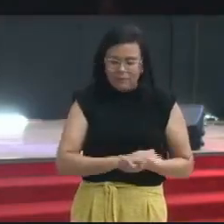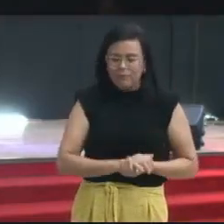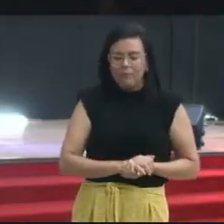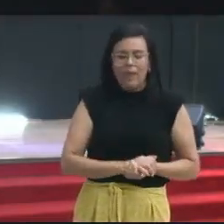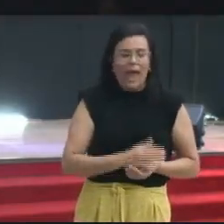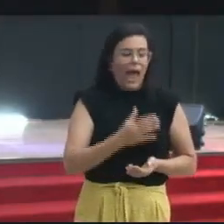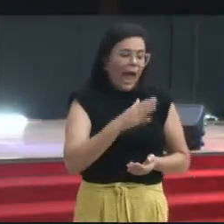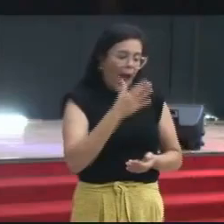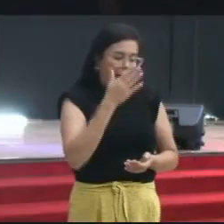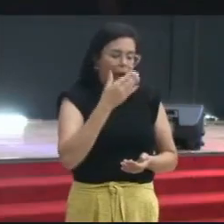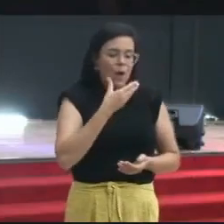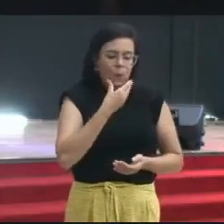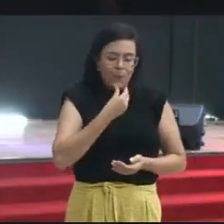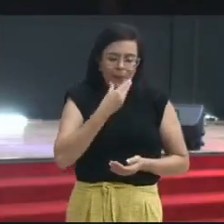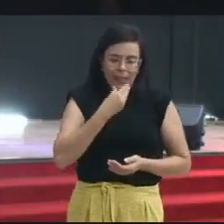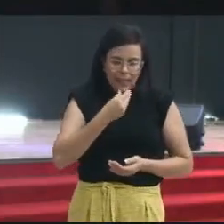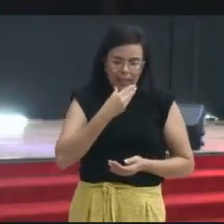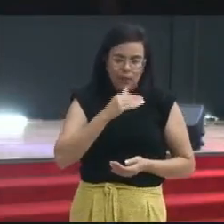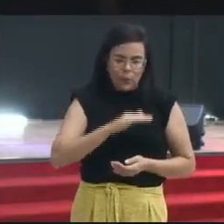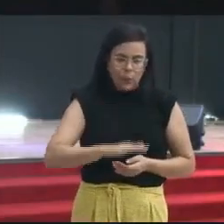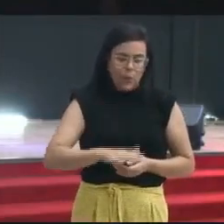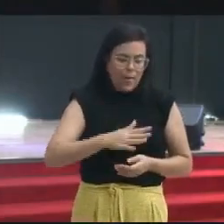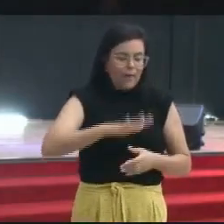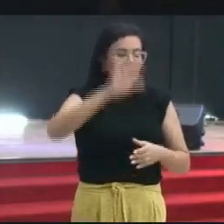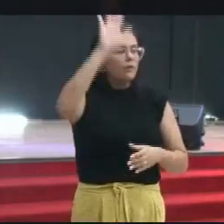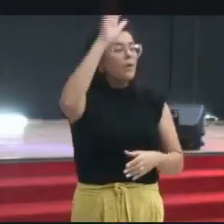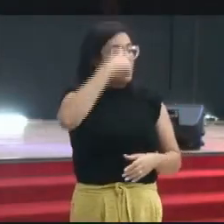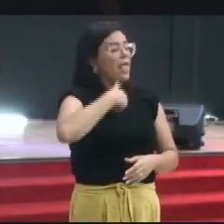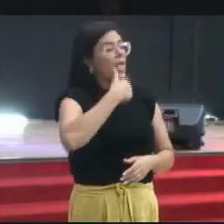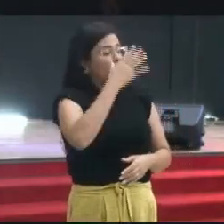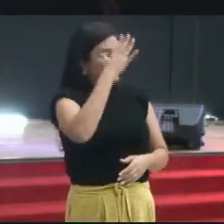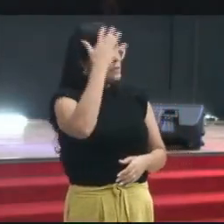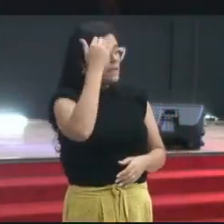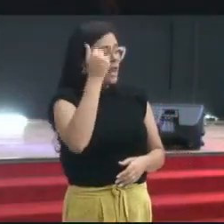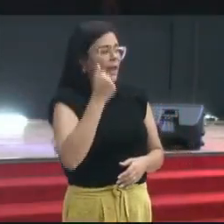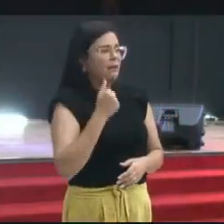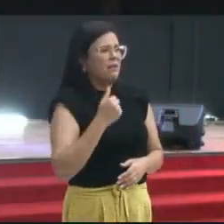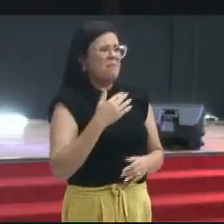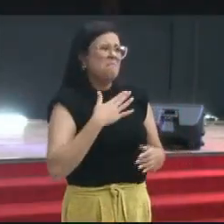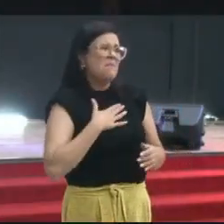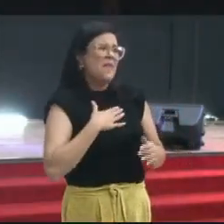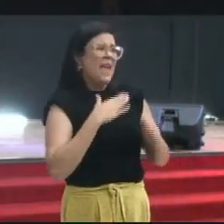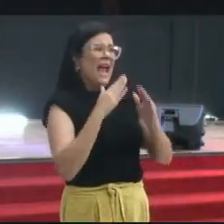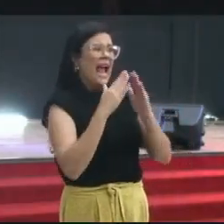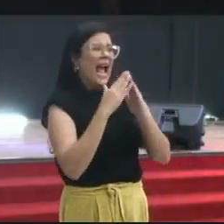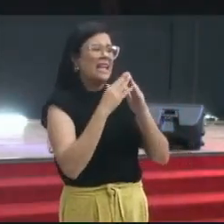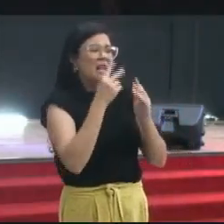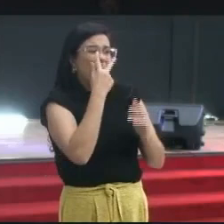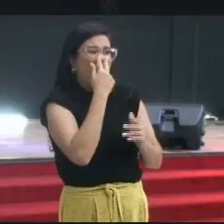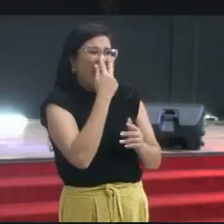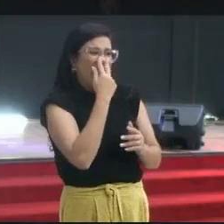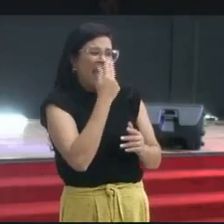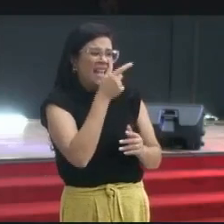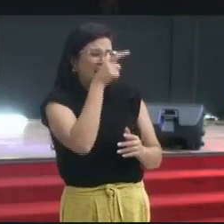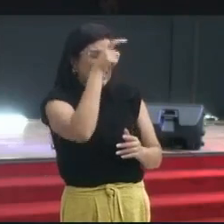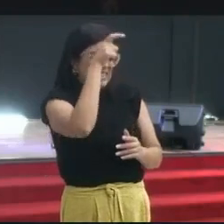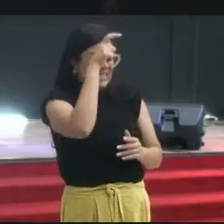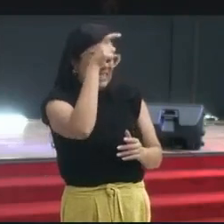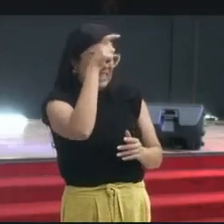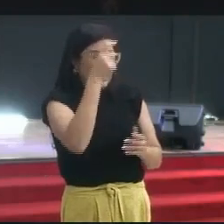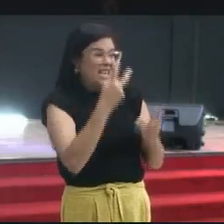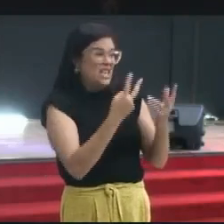chamou ele na frente: conta para a gente onde é que é o inferno. Professor, o inferno é minha casa. Meu pai bebe, ganha um salário mínimo, trabalha de